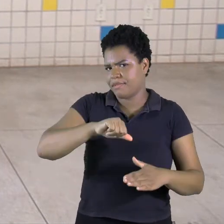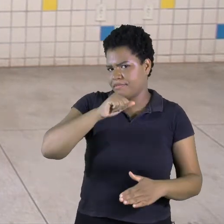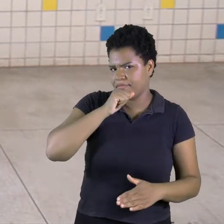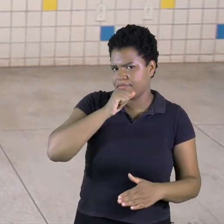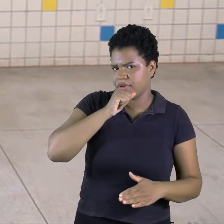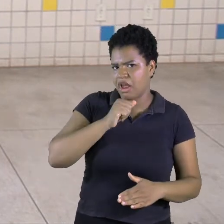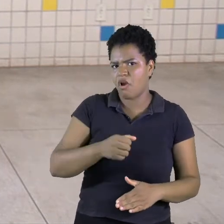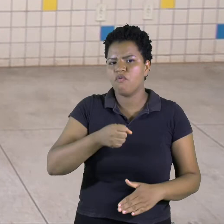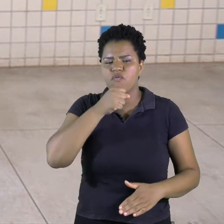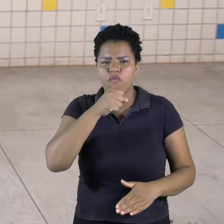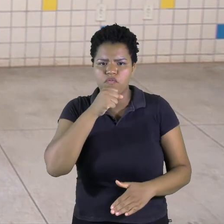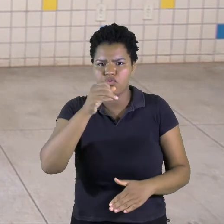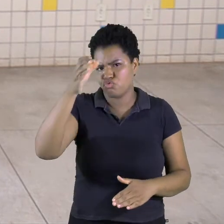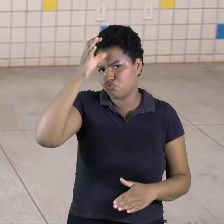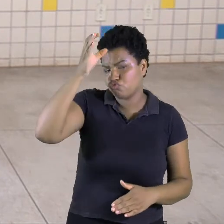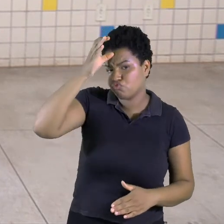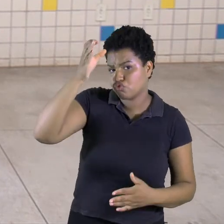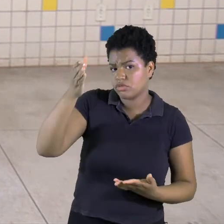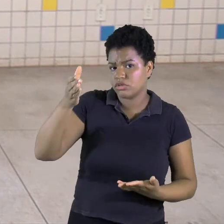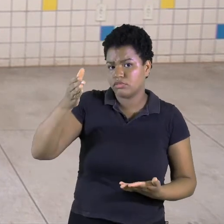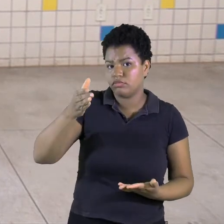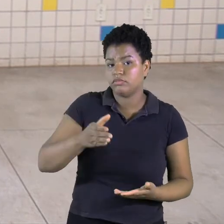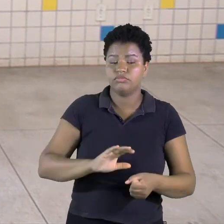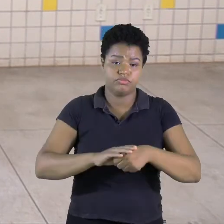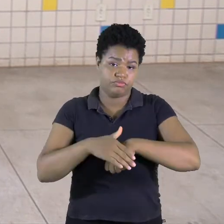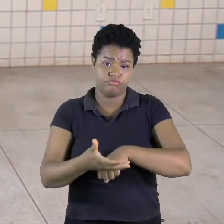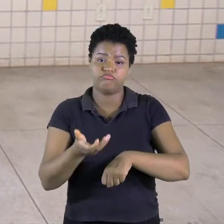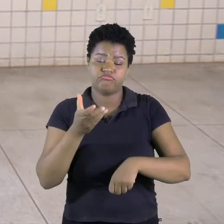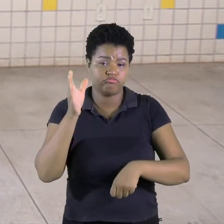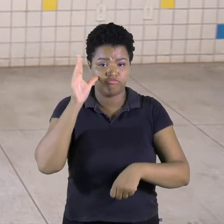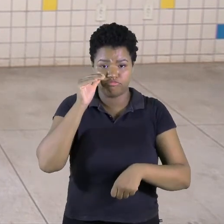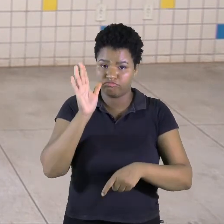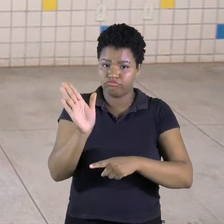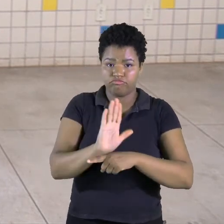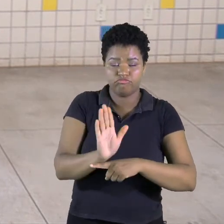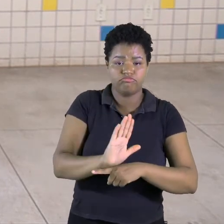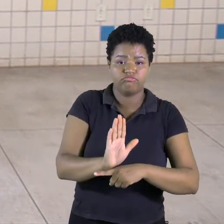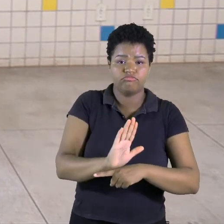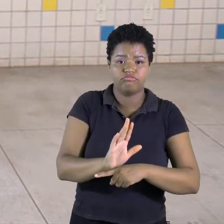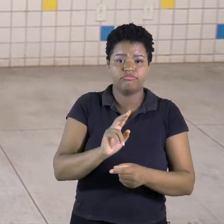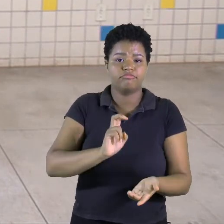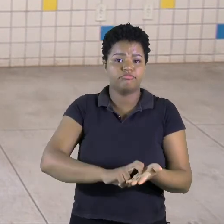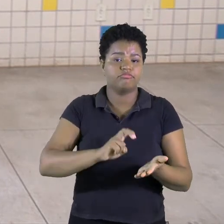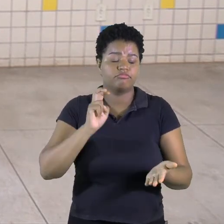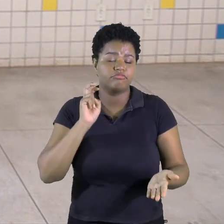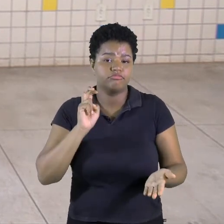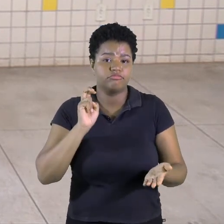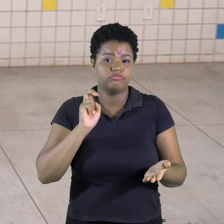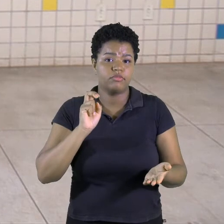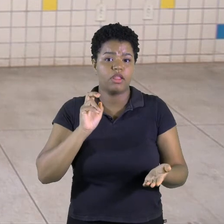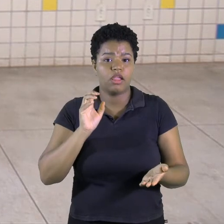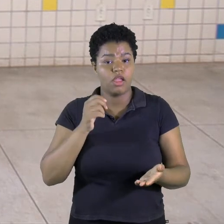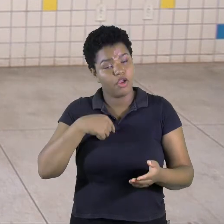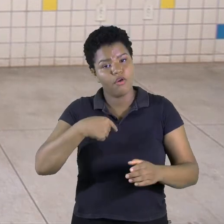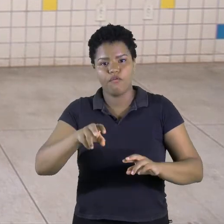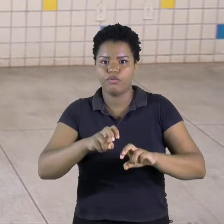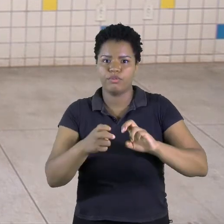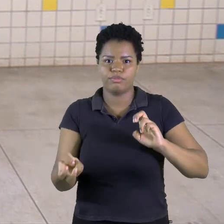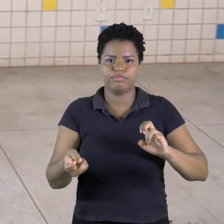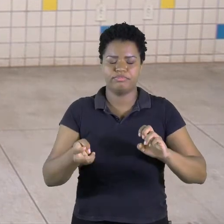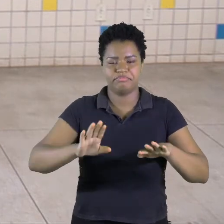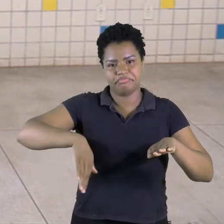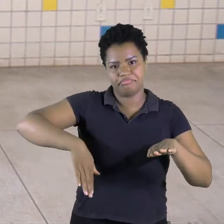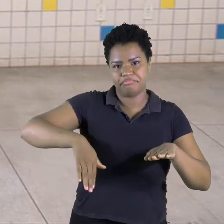minha tia. À noite quero assistir um filme. De manhã, logo acordar, vou para a piscina. Olha que maravilha.